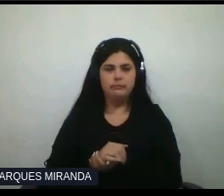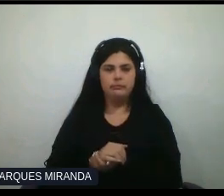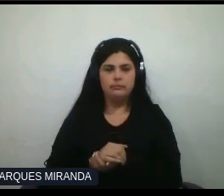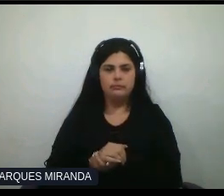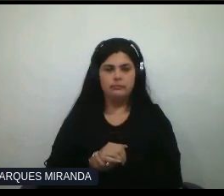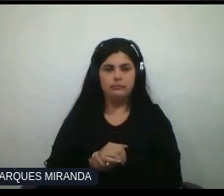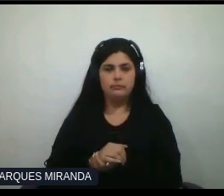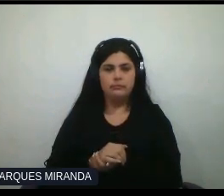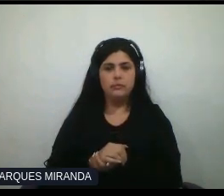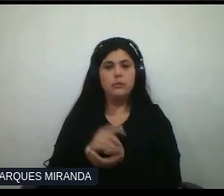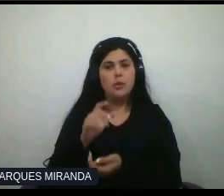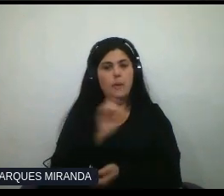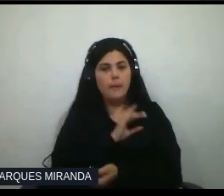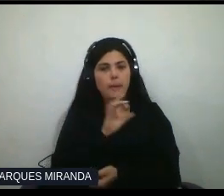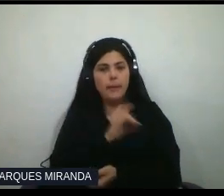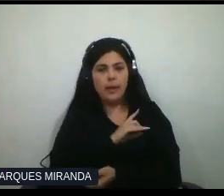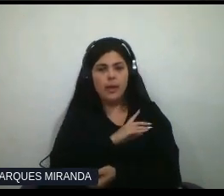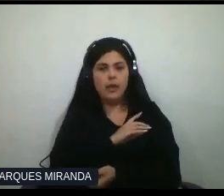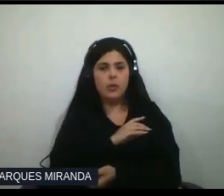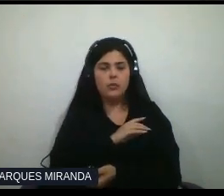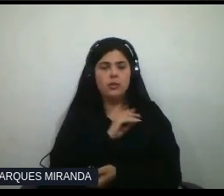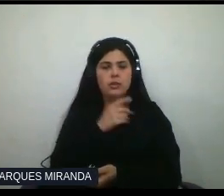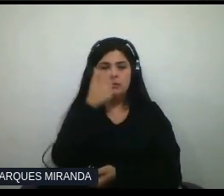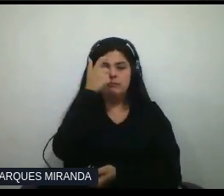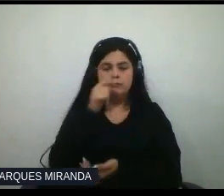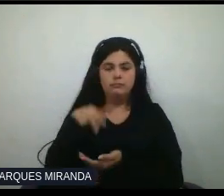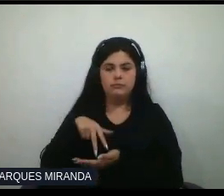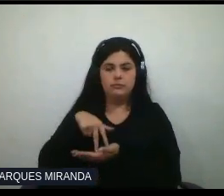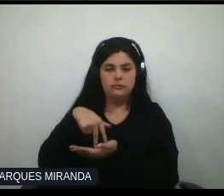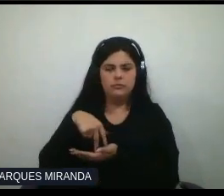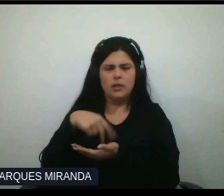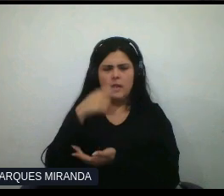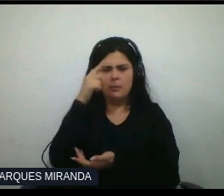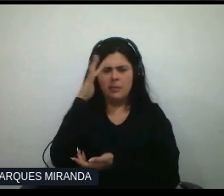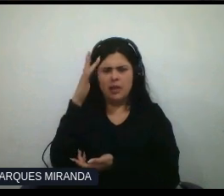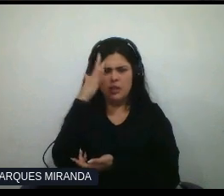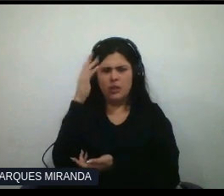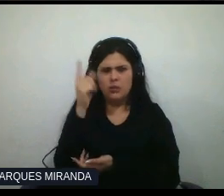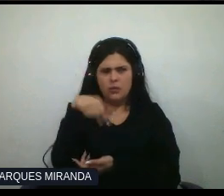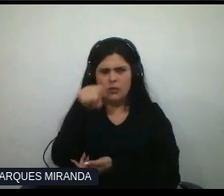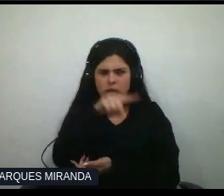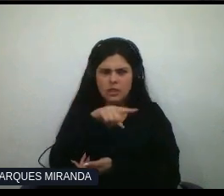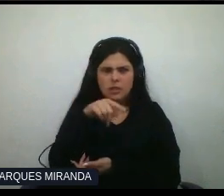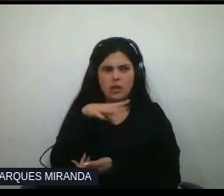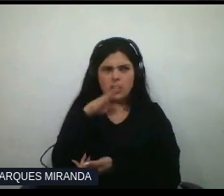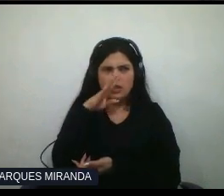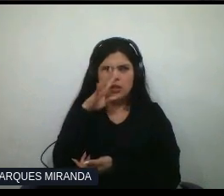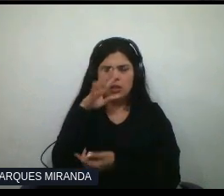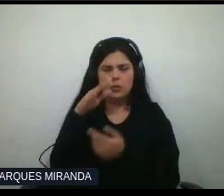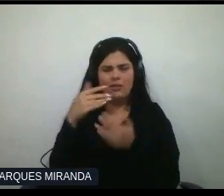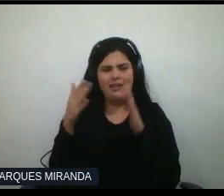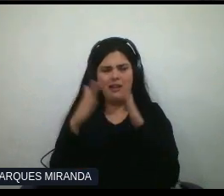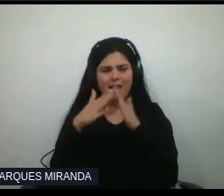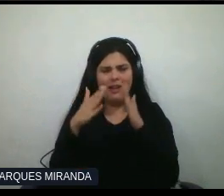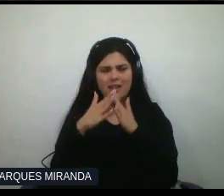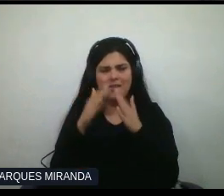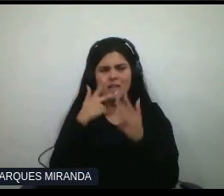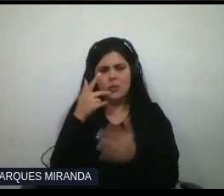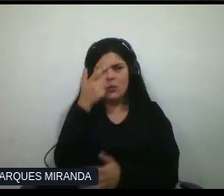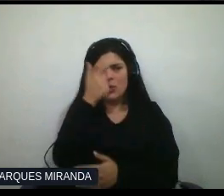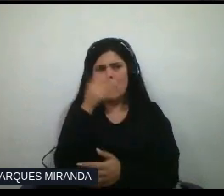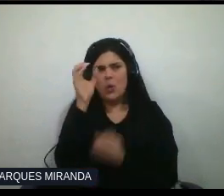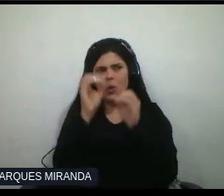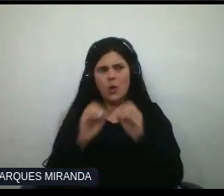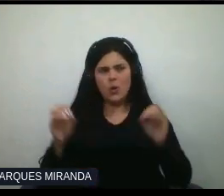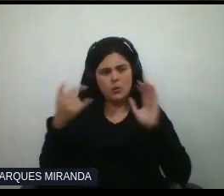e eu tinha medo de ser autêntico. Eu imagino que você que está escutando a nossa conversa aí em casa fala, poxa, eu sou um ótimo dev,